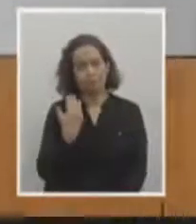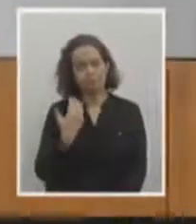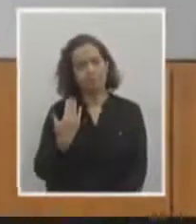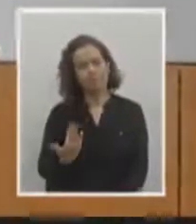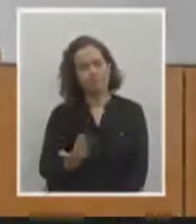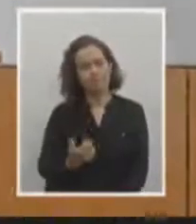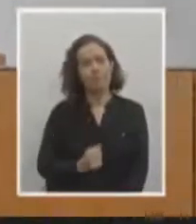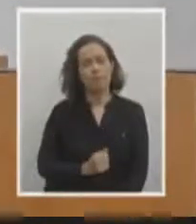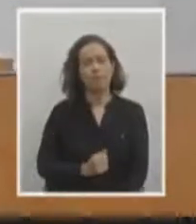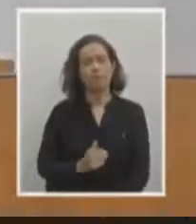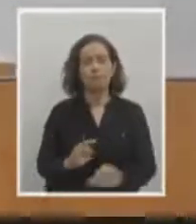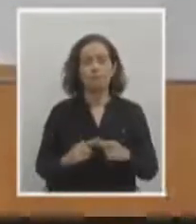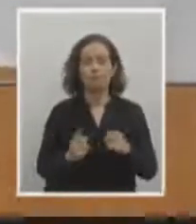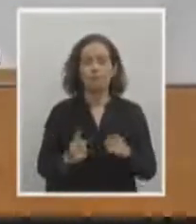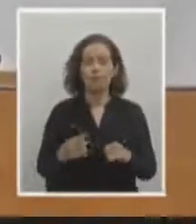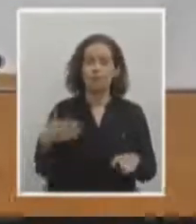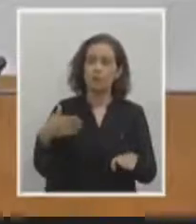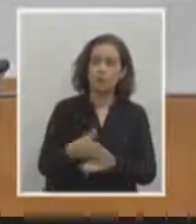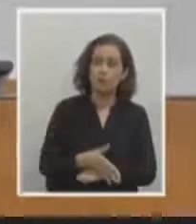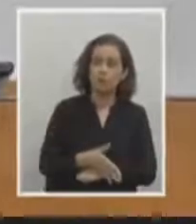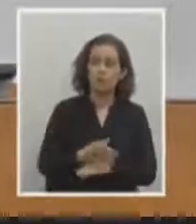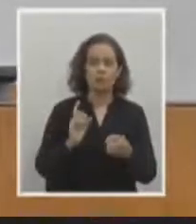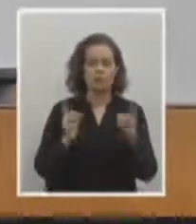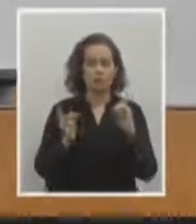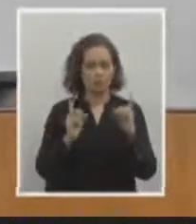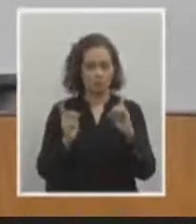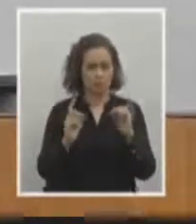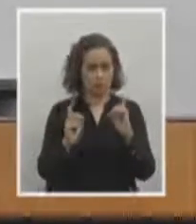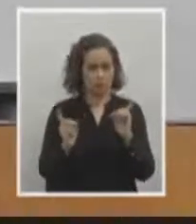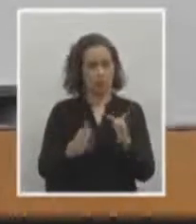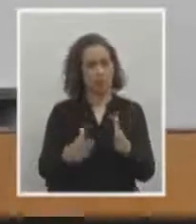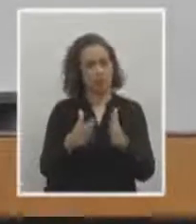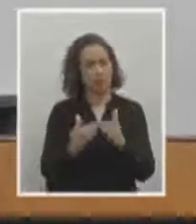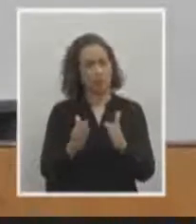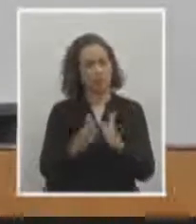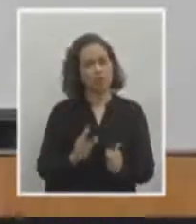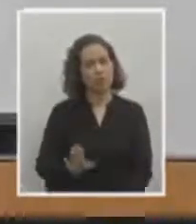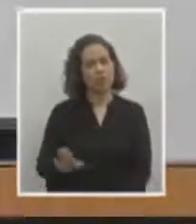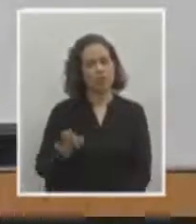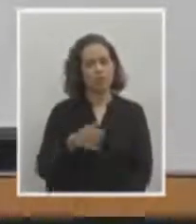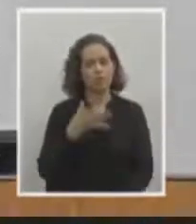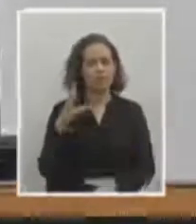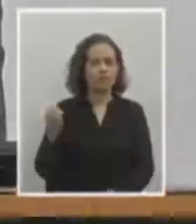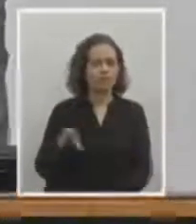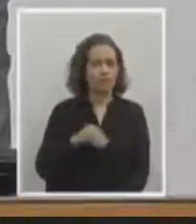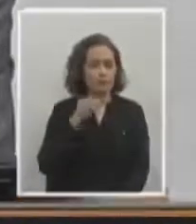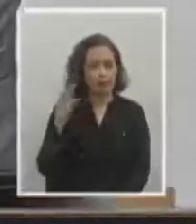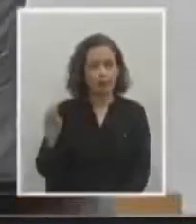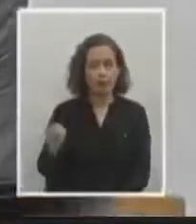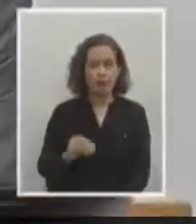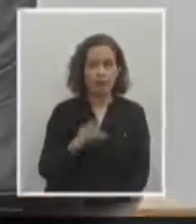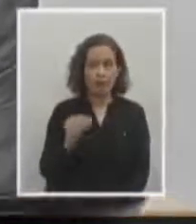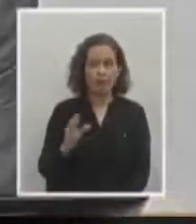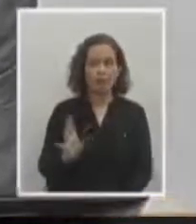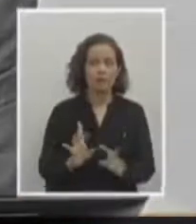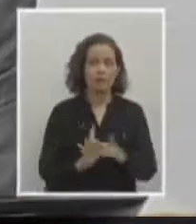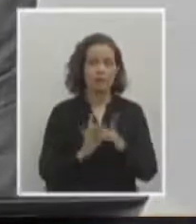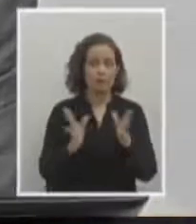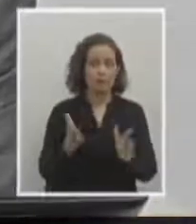ele entrou agora na reunião, agora há pouco, e pediu o uso da fala, e nós vamos conceder também a